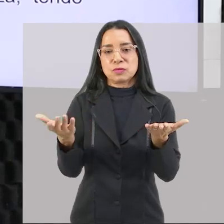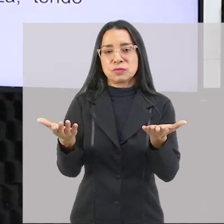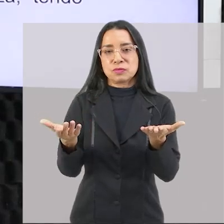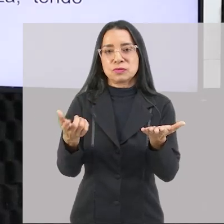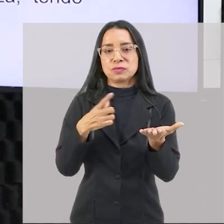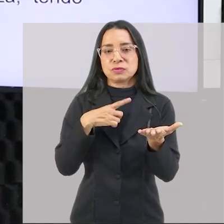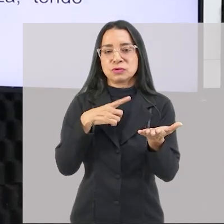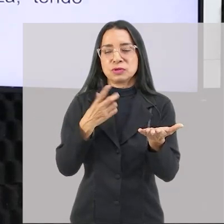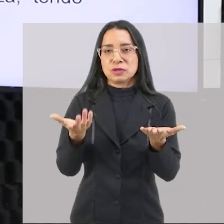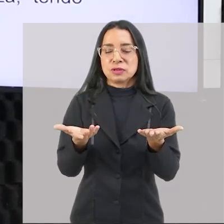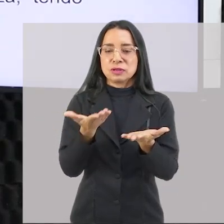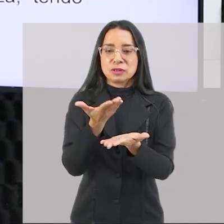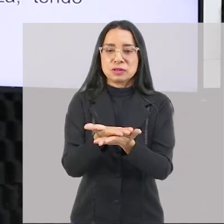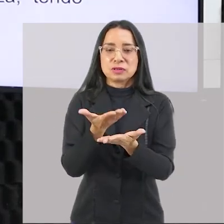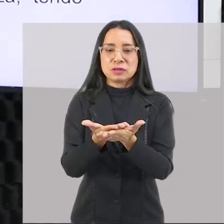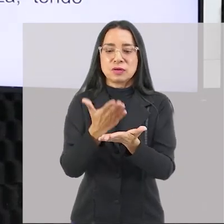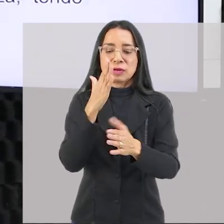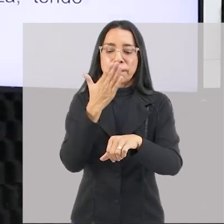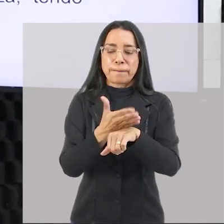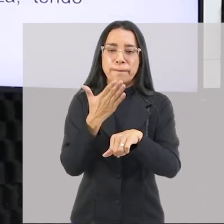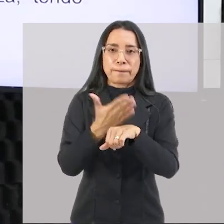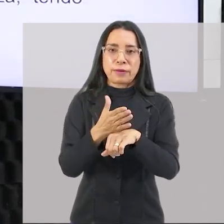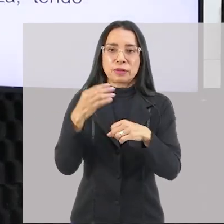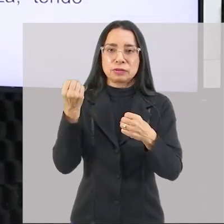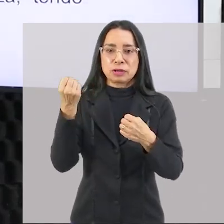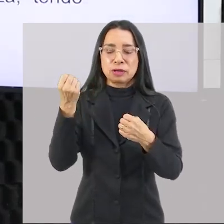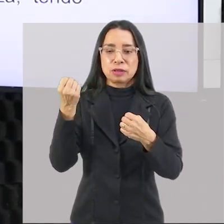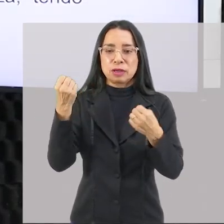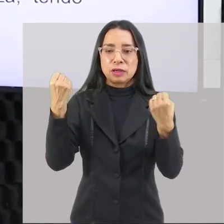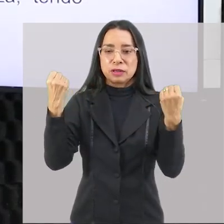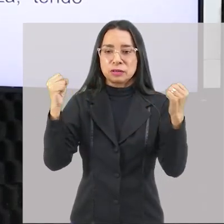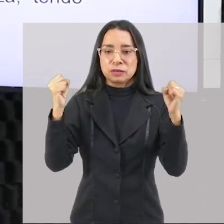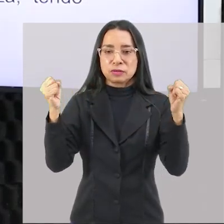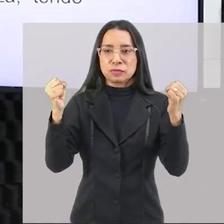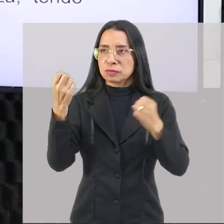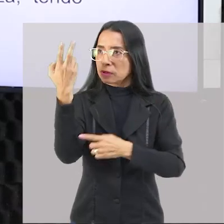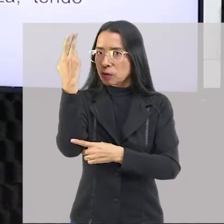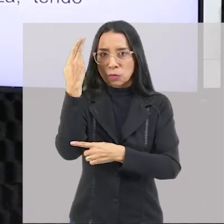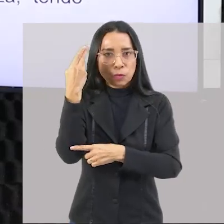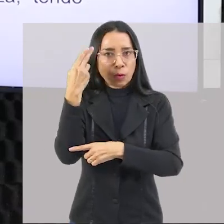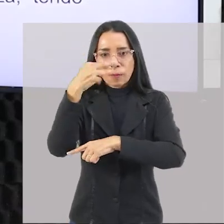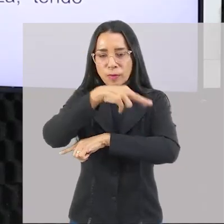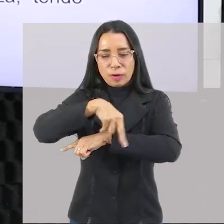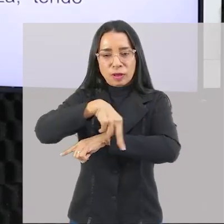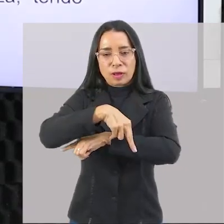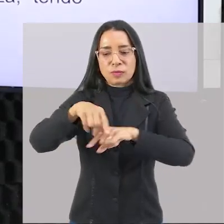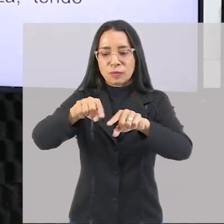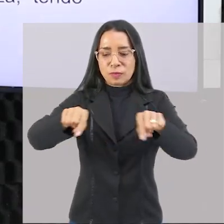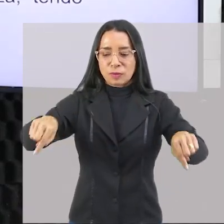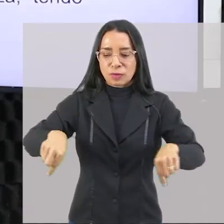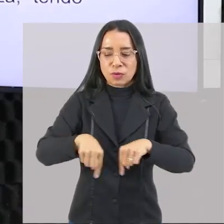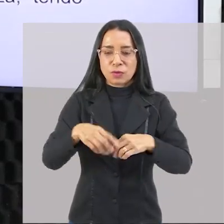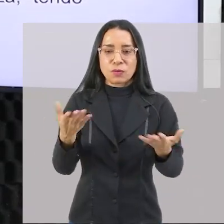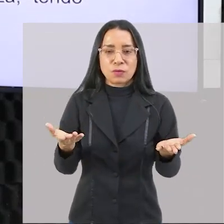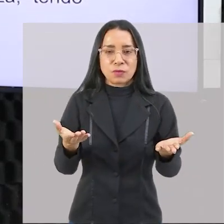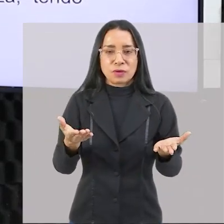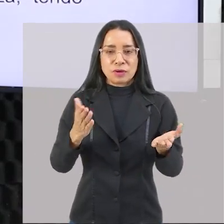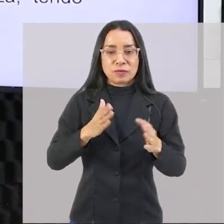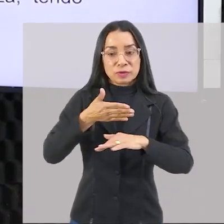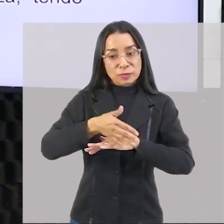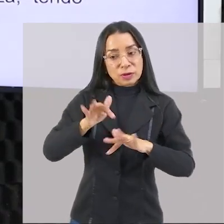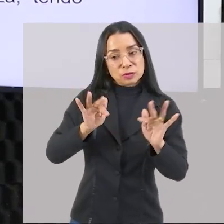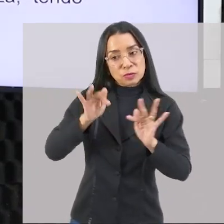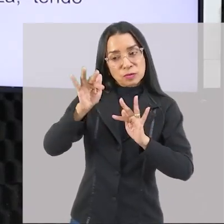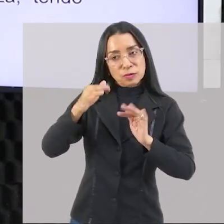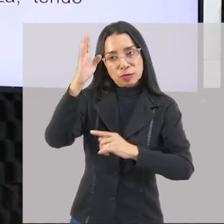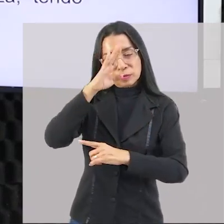aulas práticas de educação física, eram comuns no meio da rua. E faz parte, por incrível, do folclore brasileiro. Será que essa é